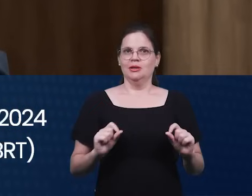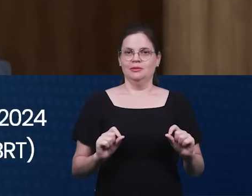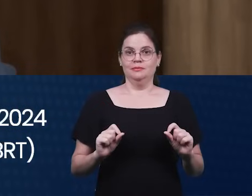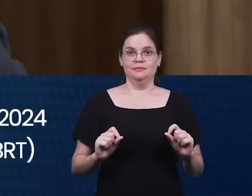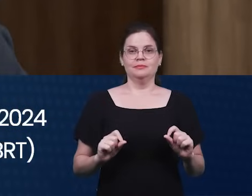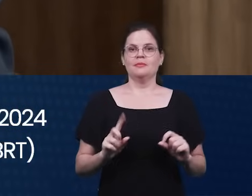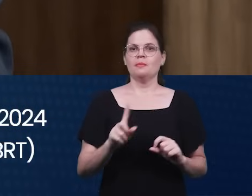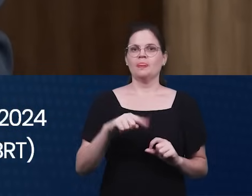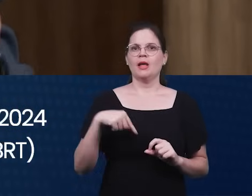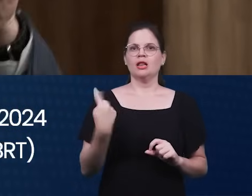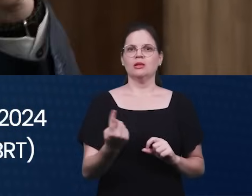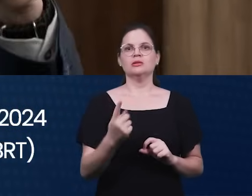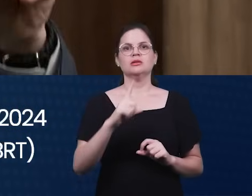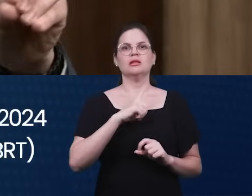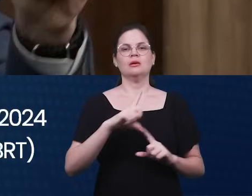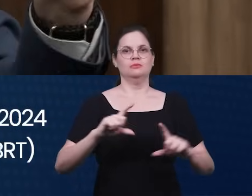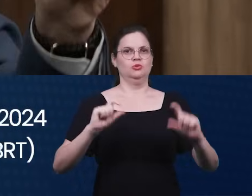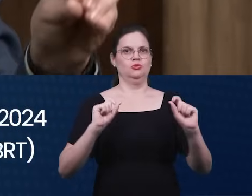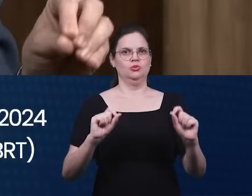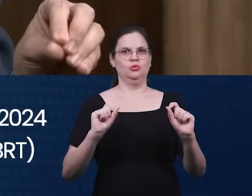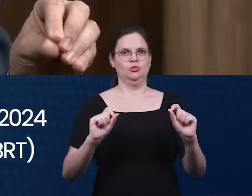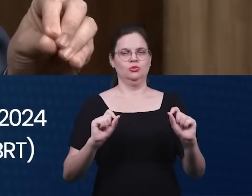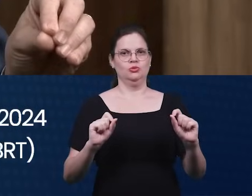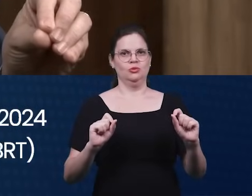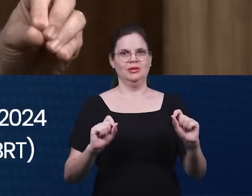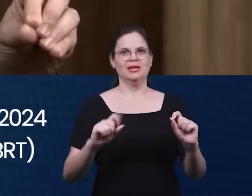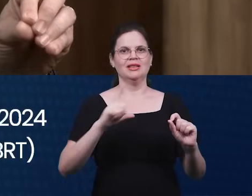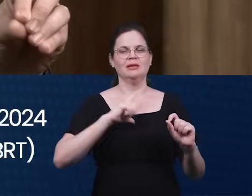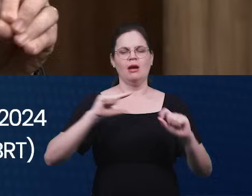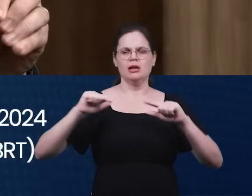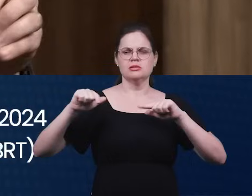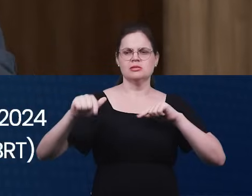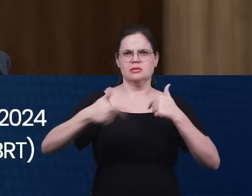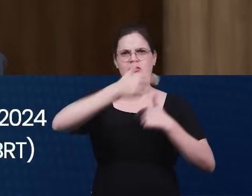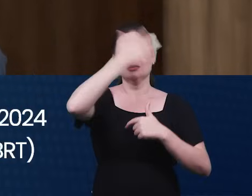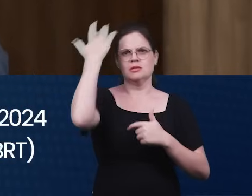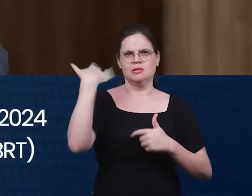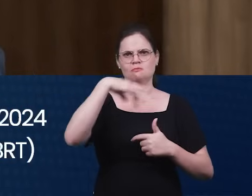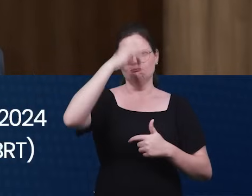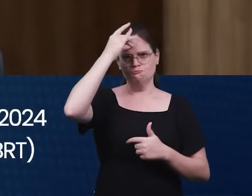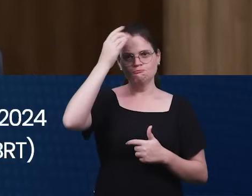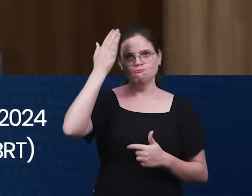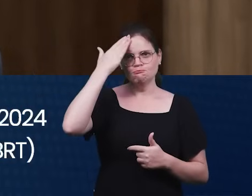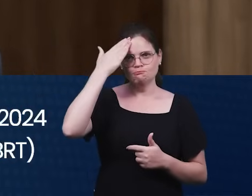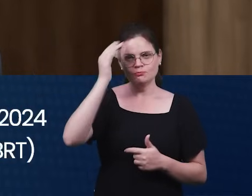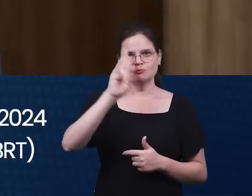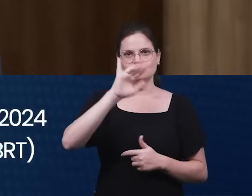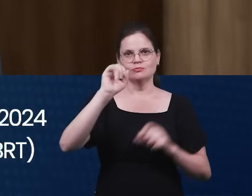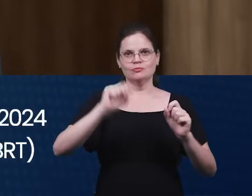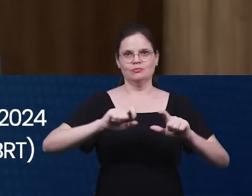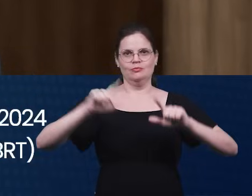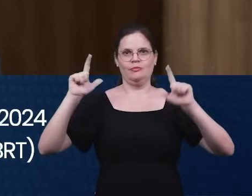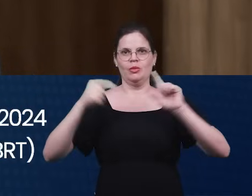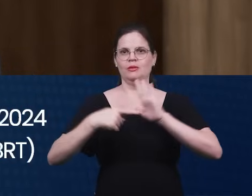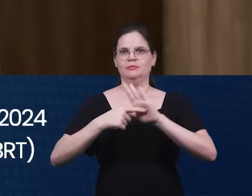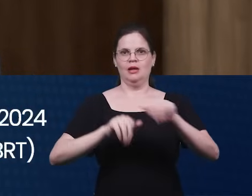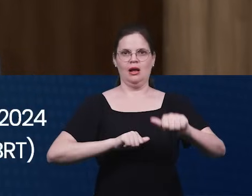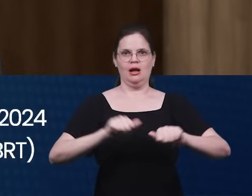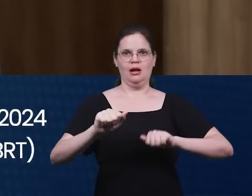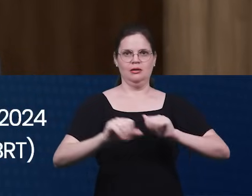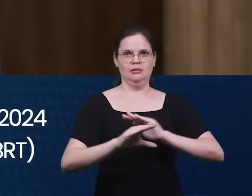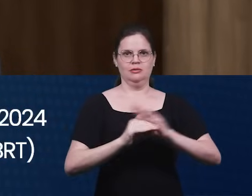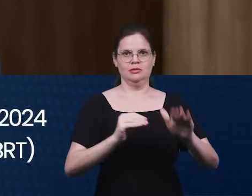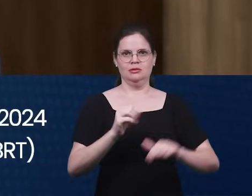submetidos inteiramente à voz e ação do Espírito Santo e vai ser projetado aqui atos 151